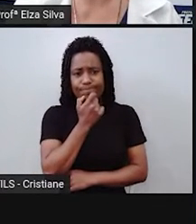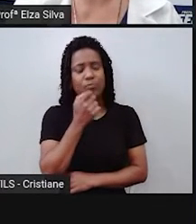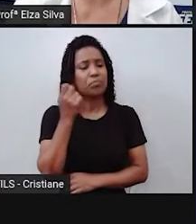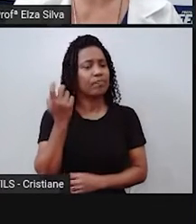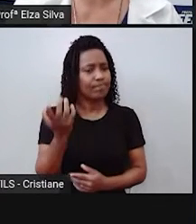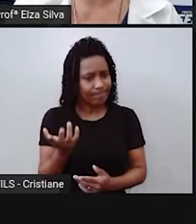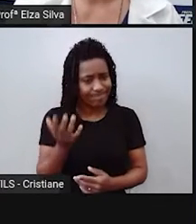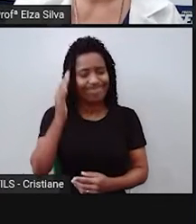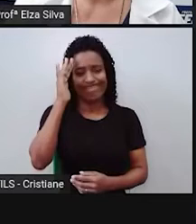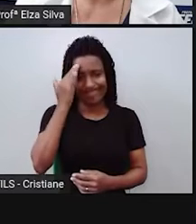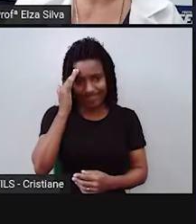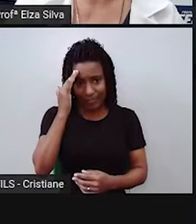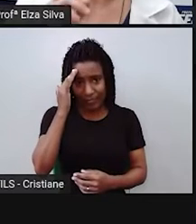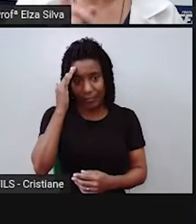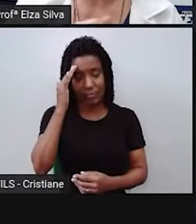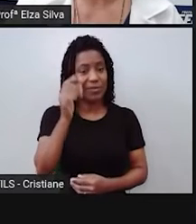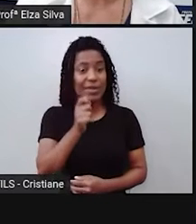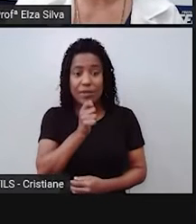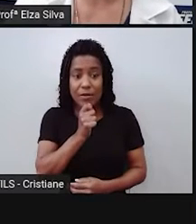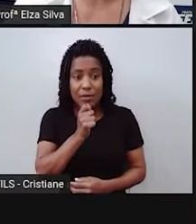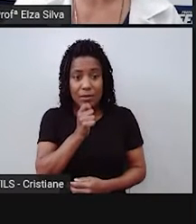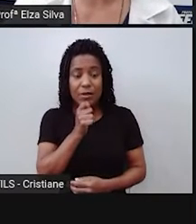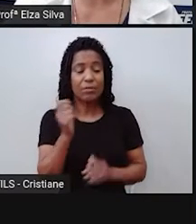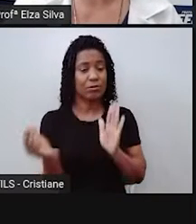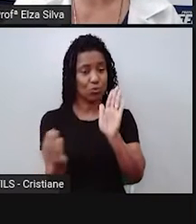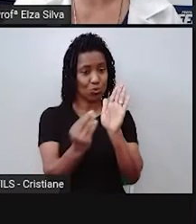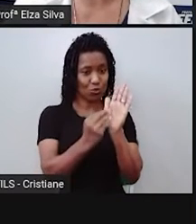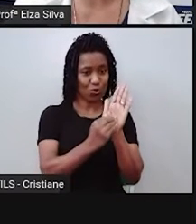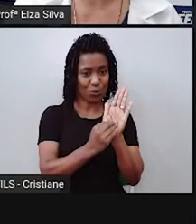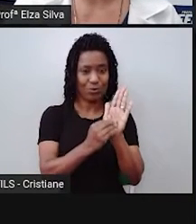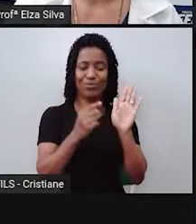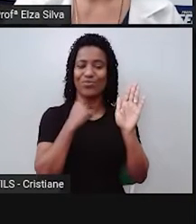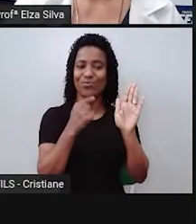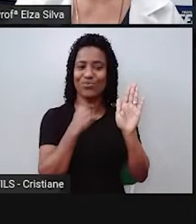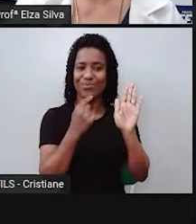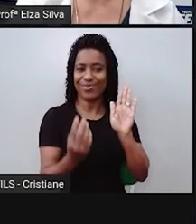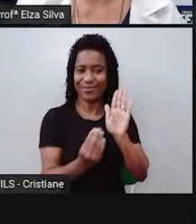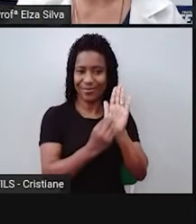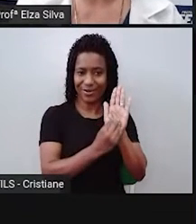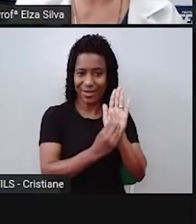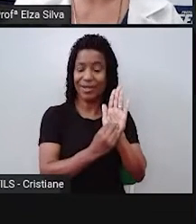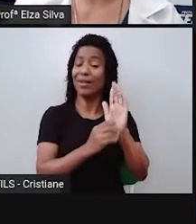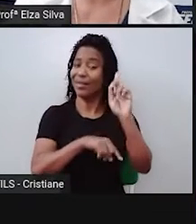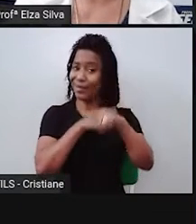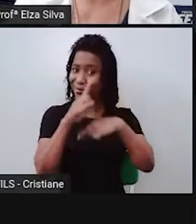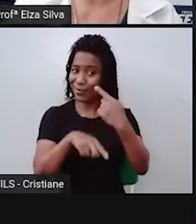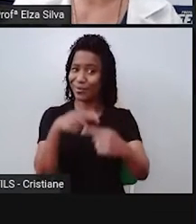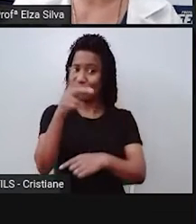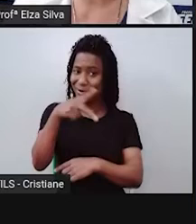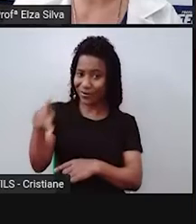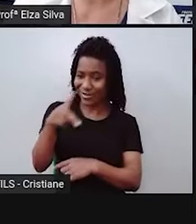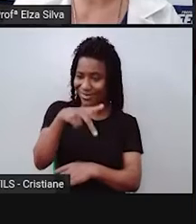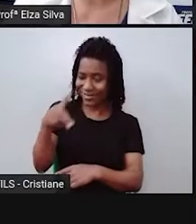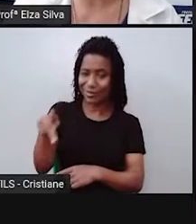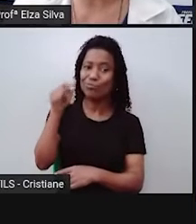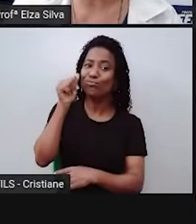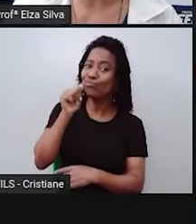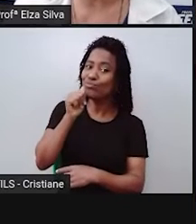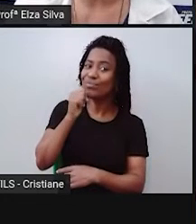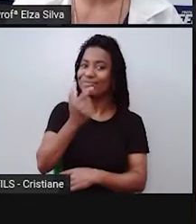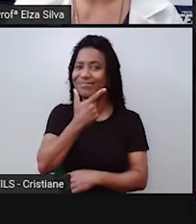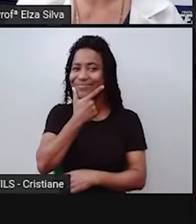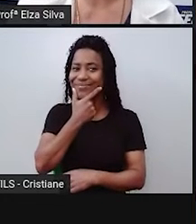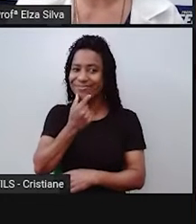processo de aprender, não esqueça de registrá-las no caderno e tirá-las na primeira oportunidade com o seu